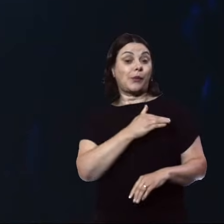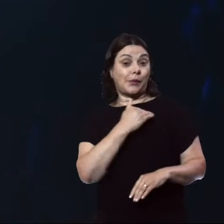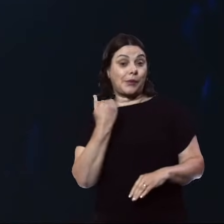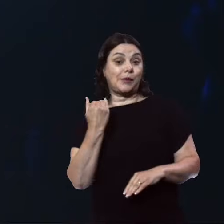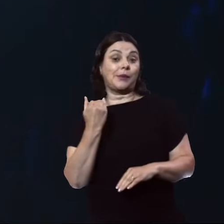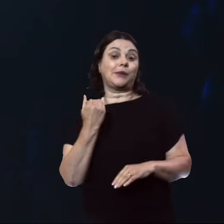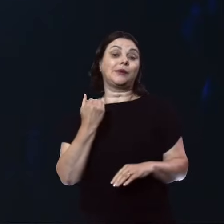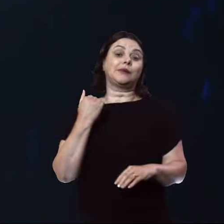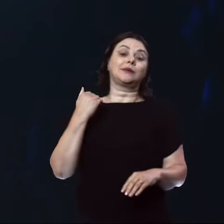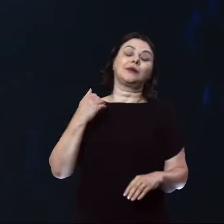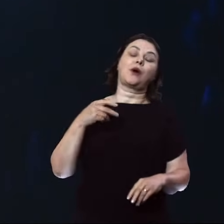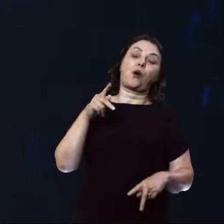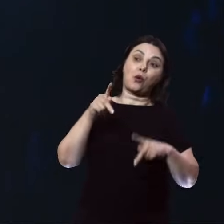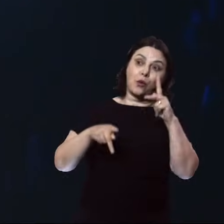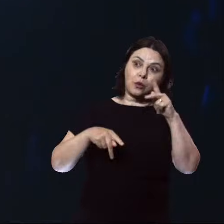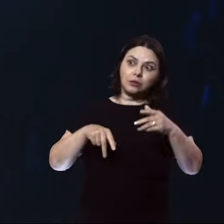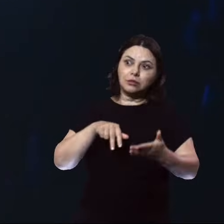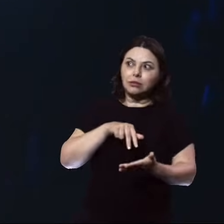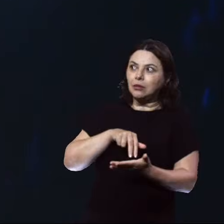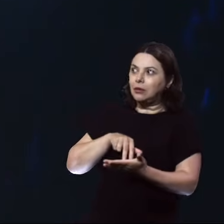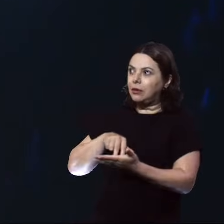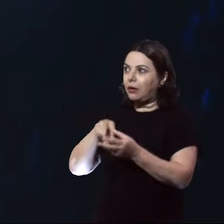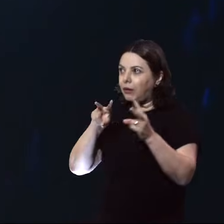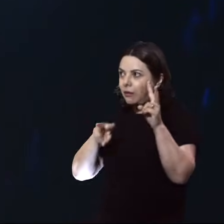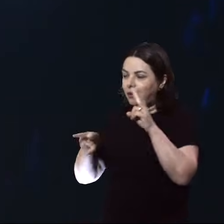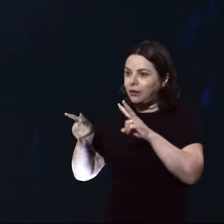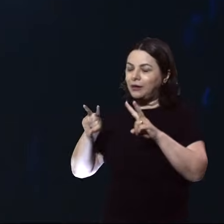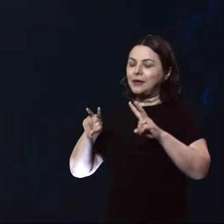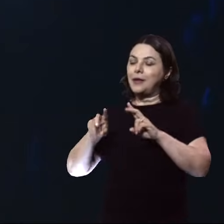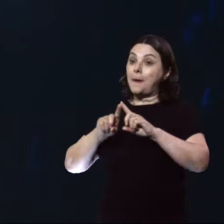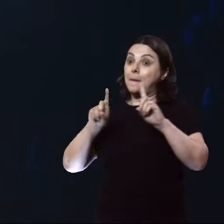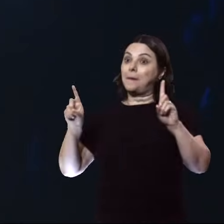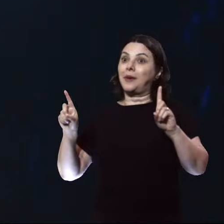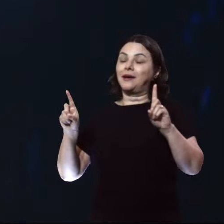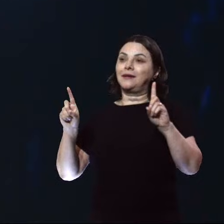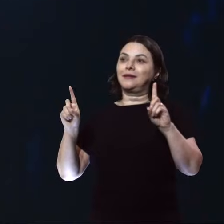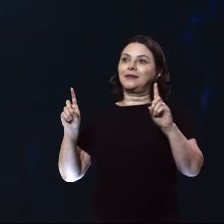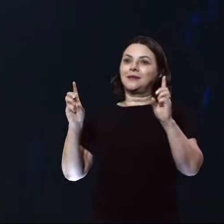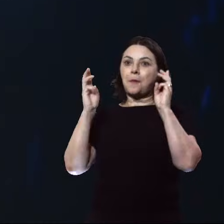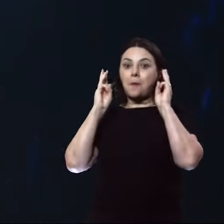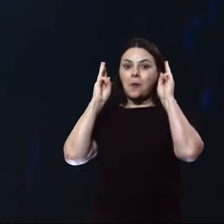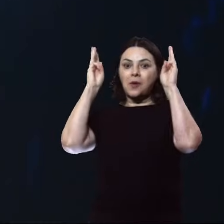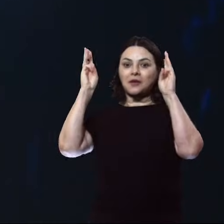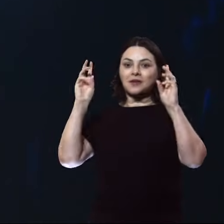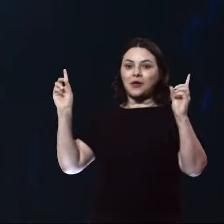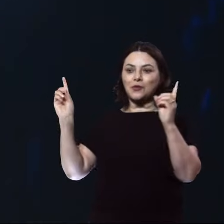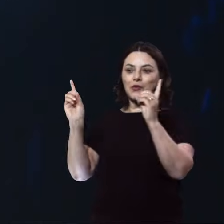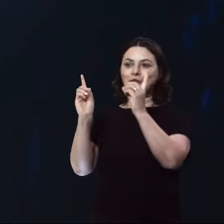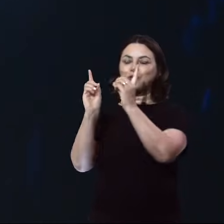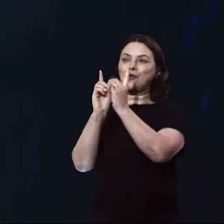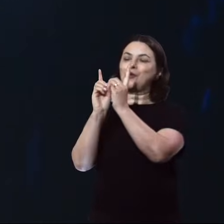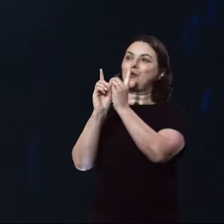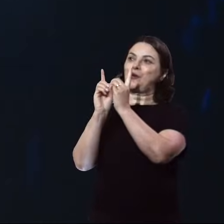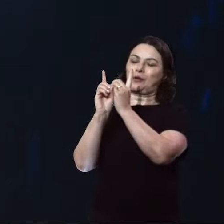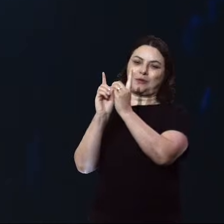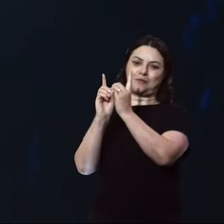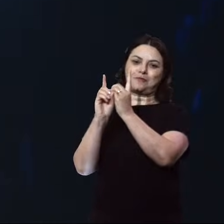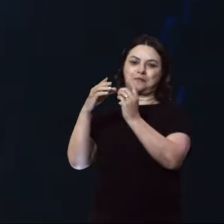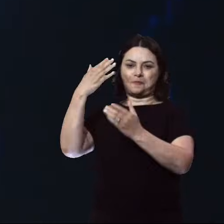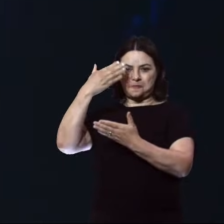povo estava de longe, em pé. Moisés, porém, se aproximou da nuvem escura onde Deus